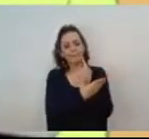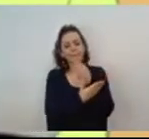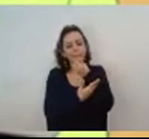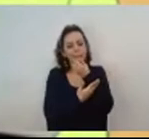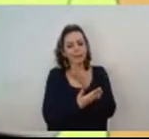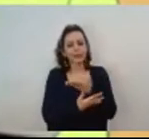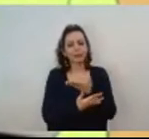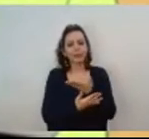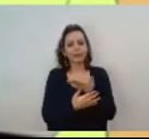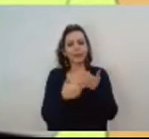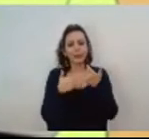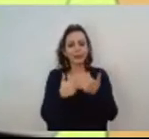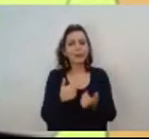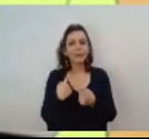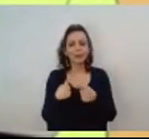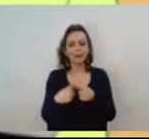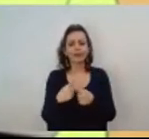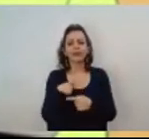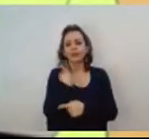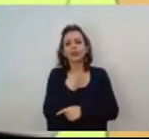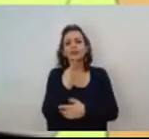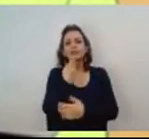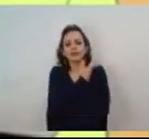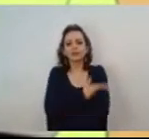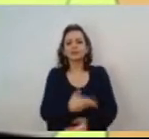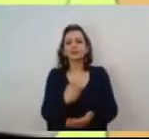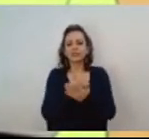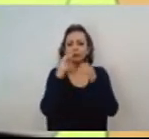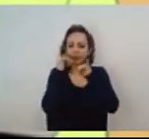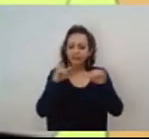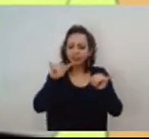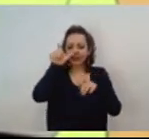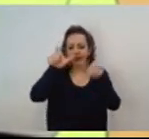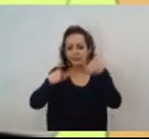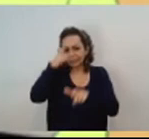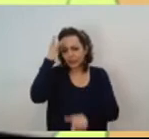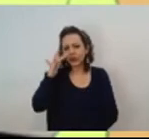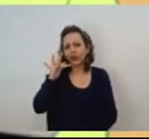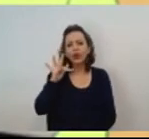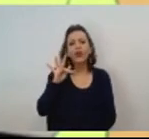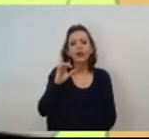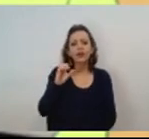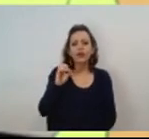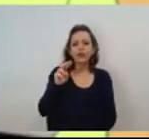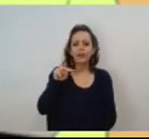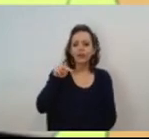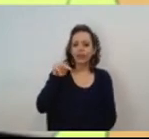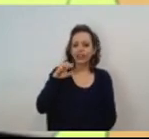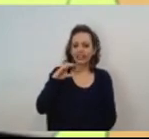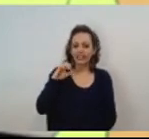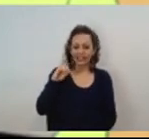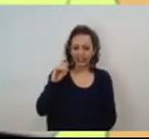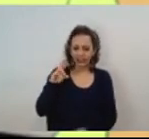fala para o fornecedor né Vamos começar pequena para ficar grande né então a gente tem